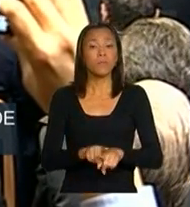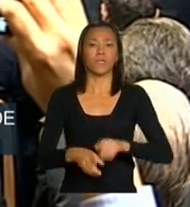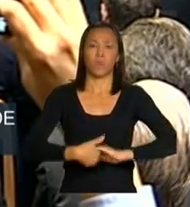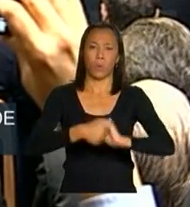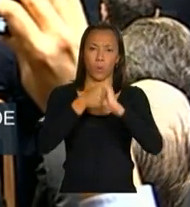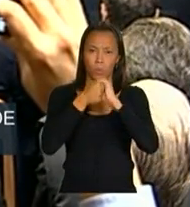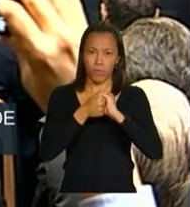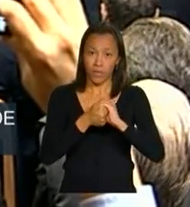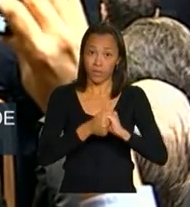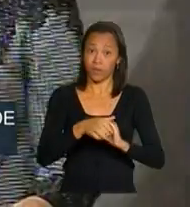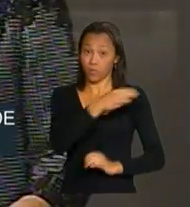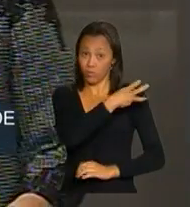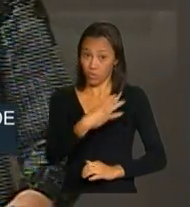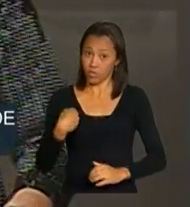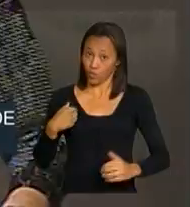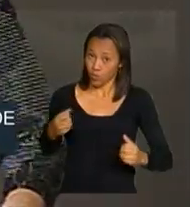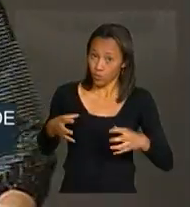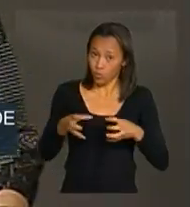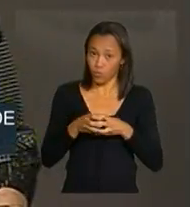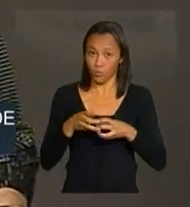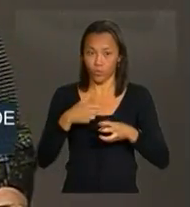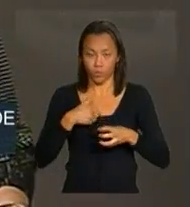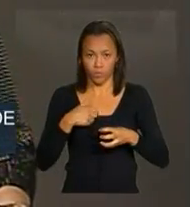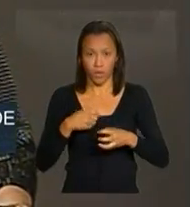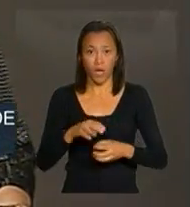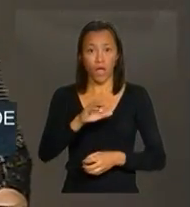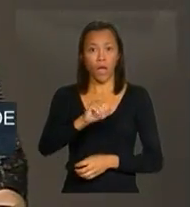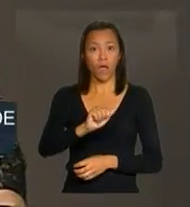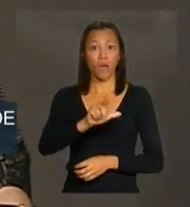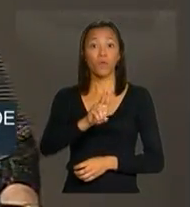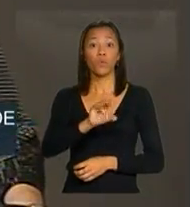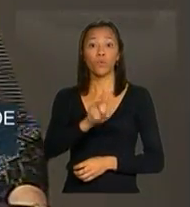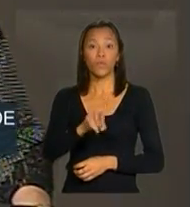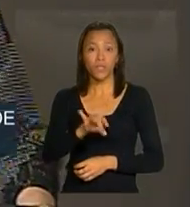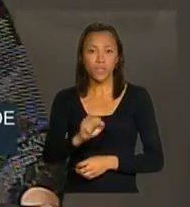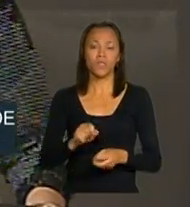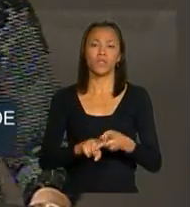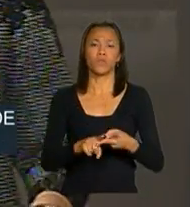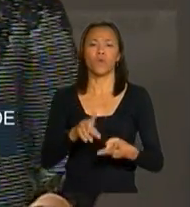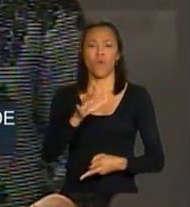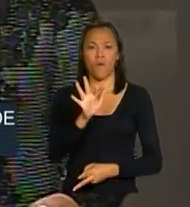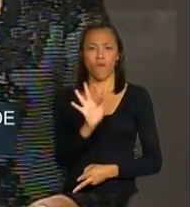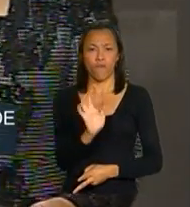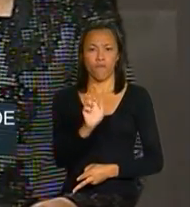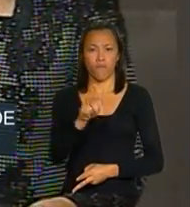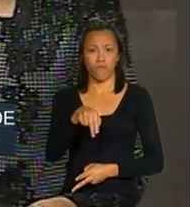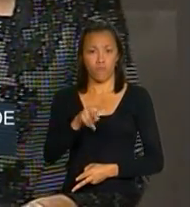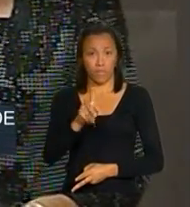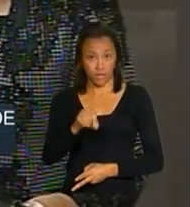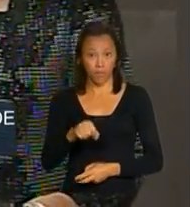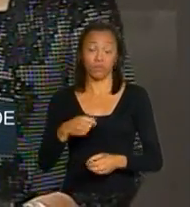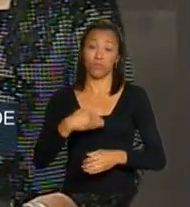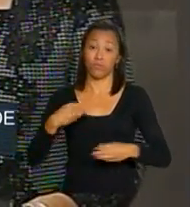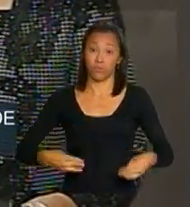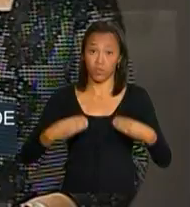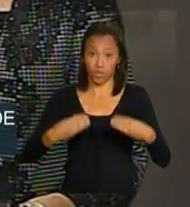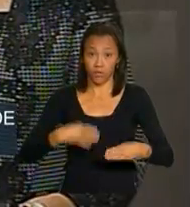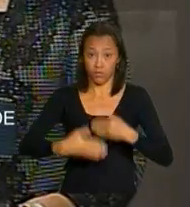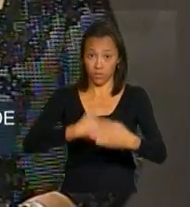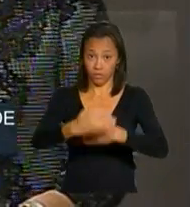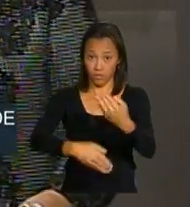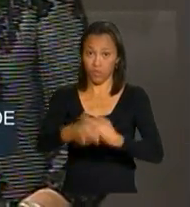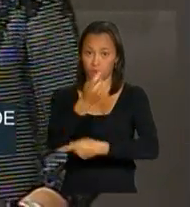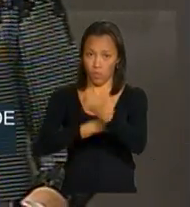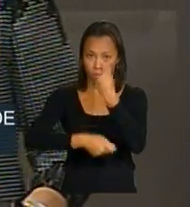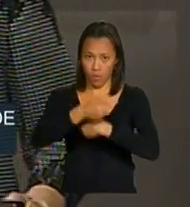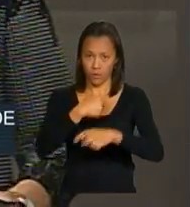os ministros que me acompanham, Aloysio Mercadante da Educação, Fernando Pimentel do Desenvolvimento da Indústria e do